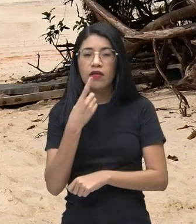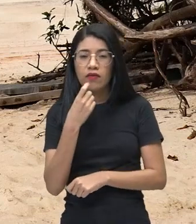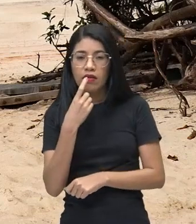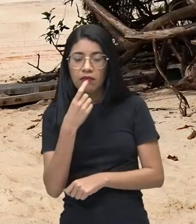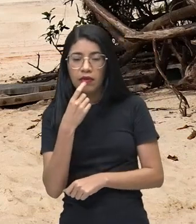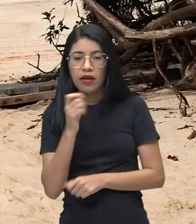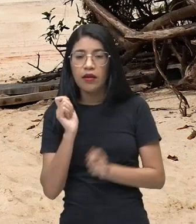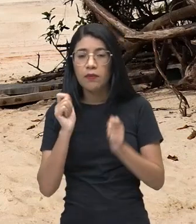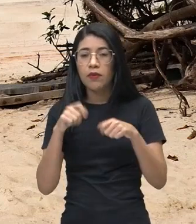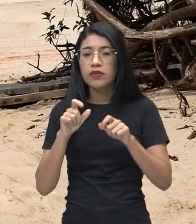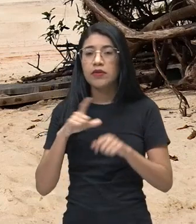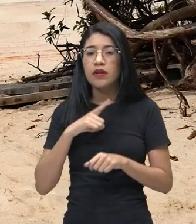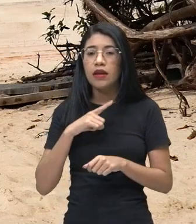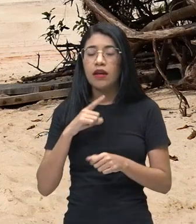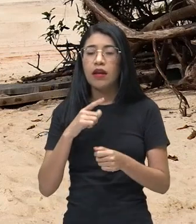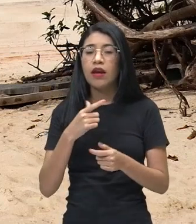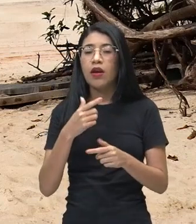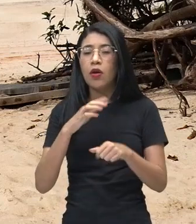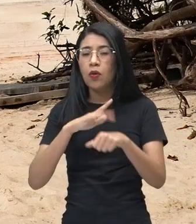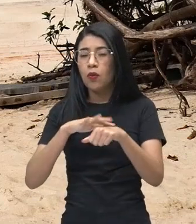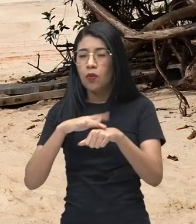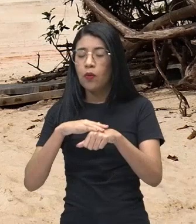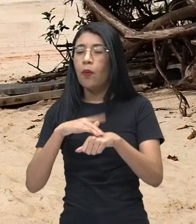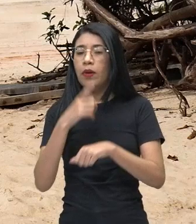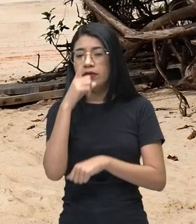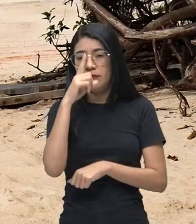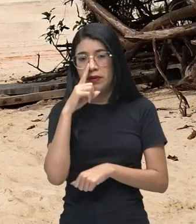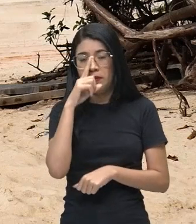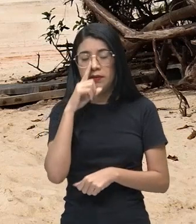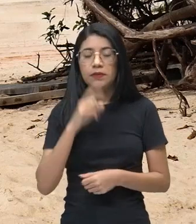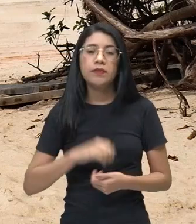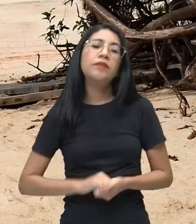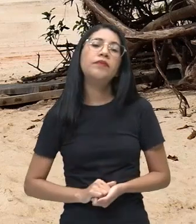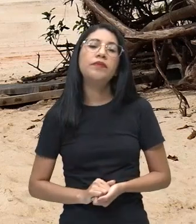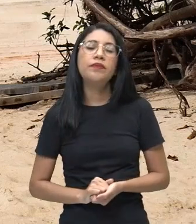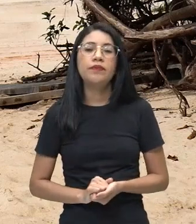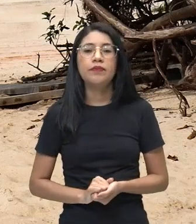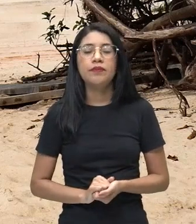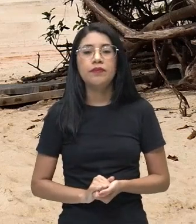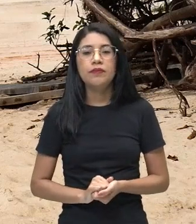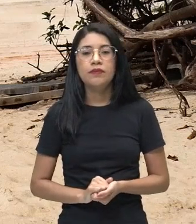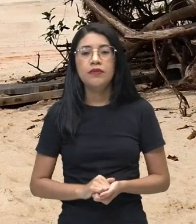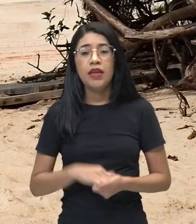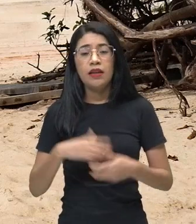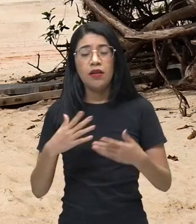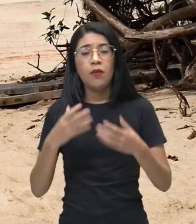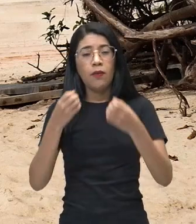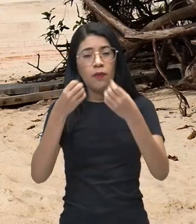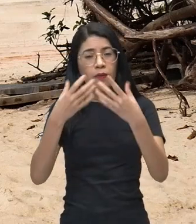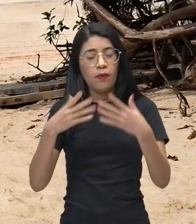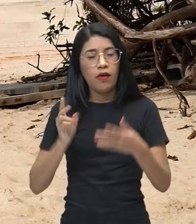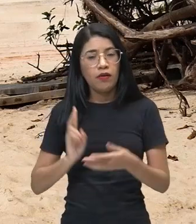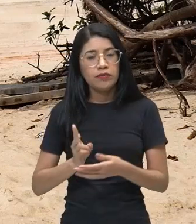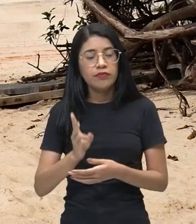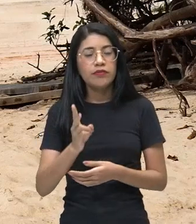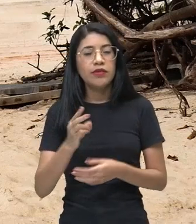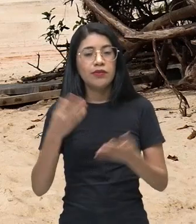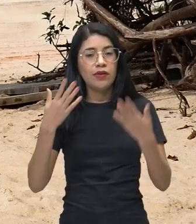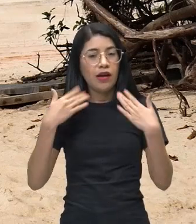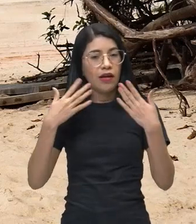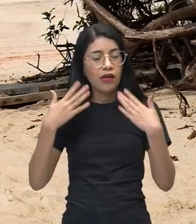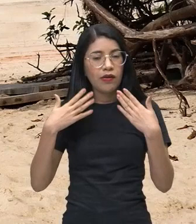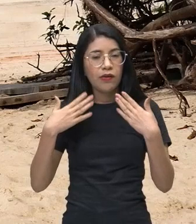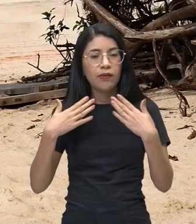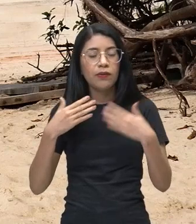poderá ter um tipo de doença muito grave. Muito bem. E agora, falando ainda desse calor, falando